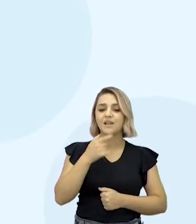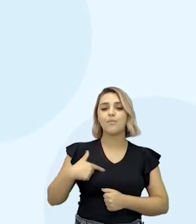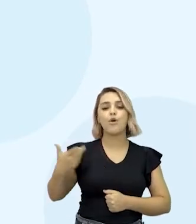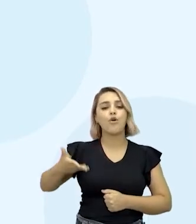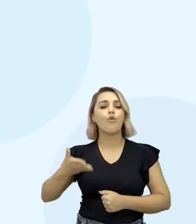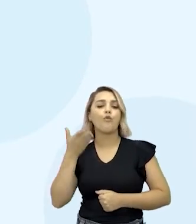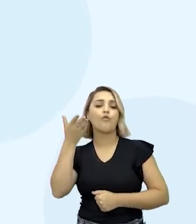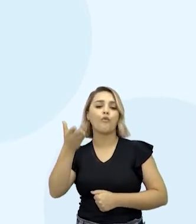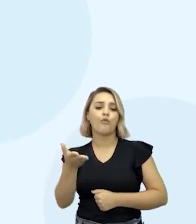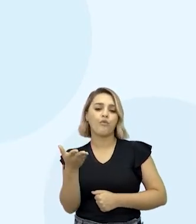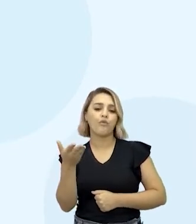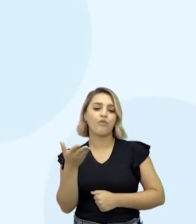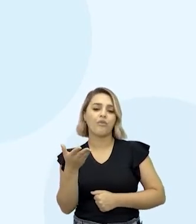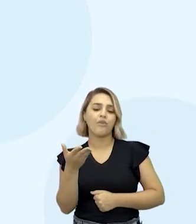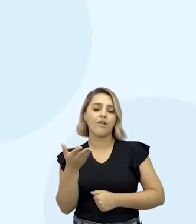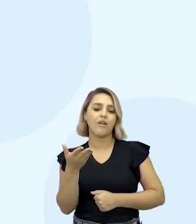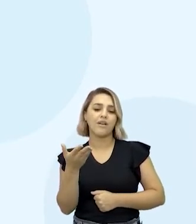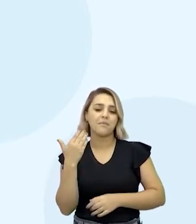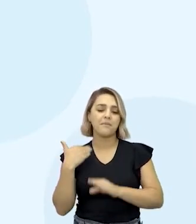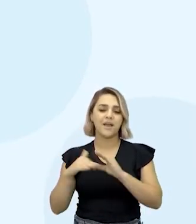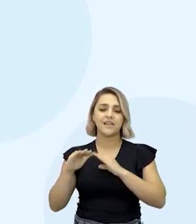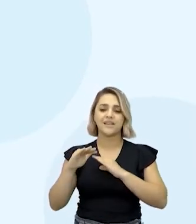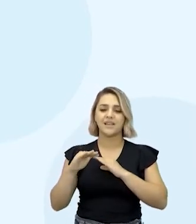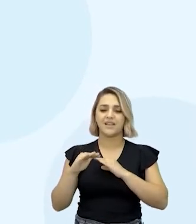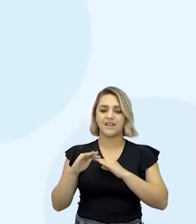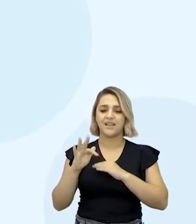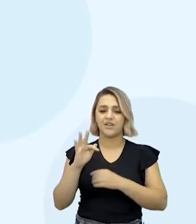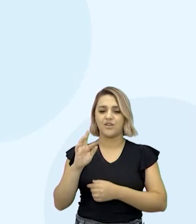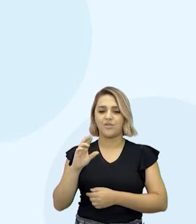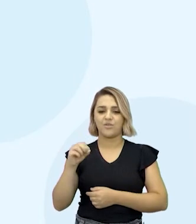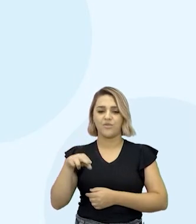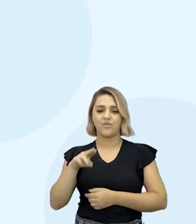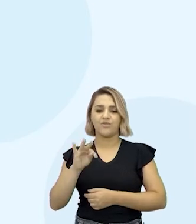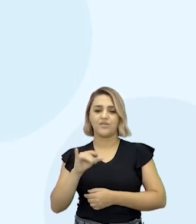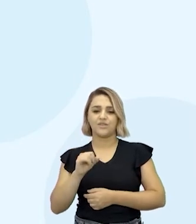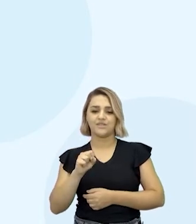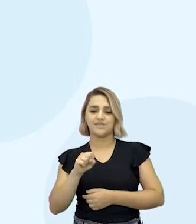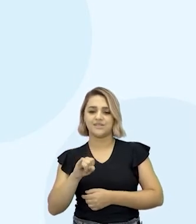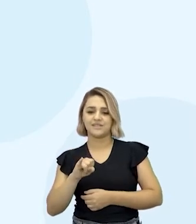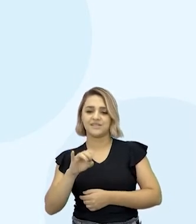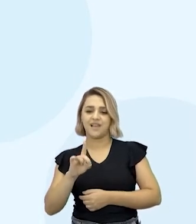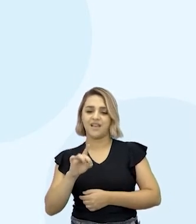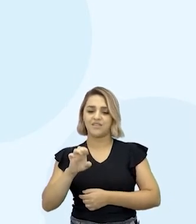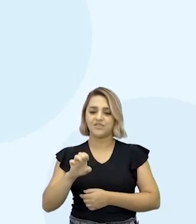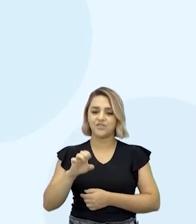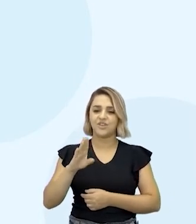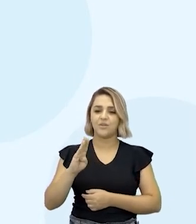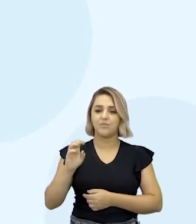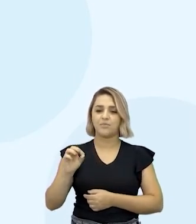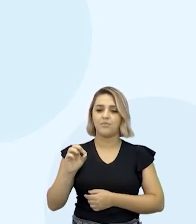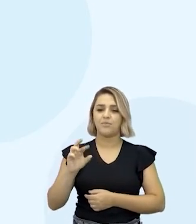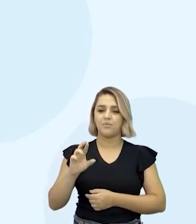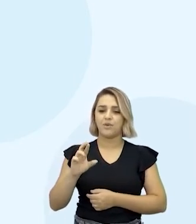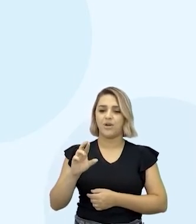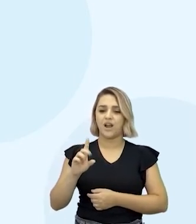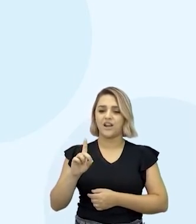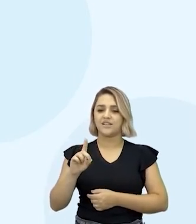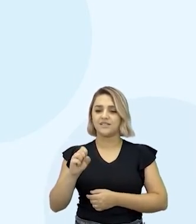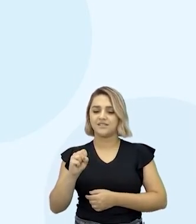Freudside board slide no corrimão, mas me atrapalhei e tomei uma vaca. O Tru veio me dar uma